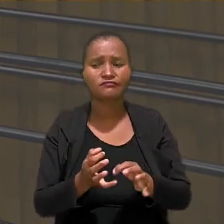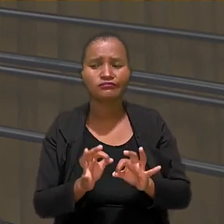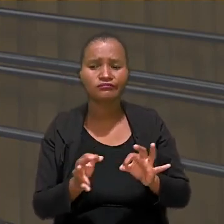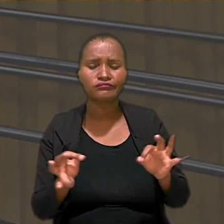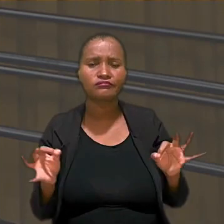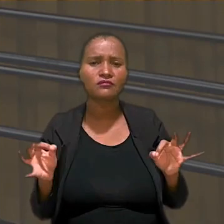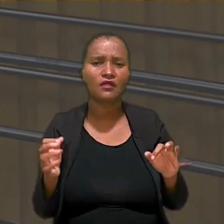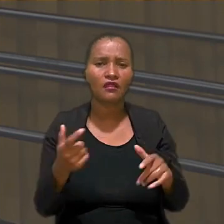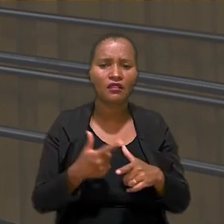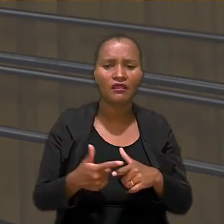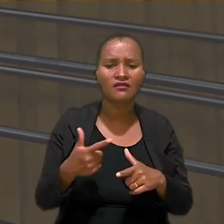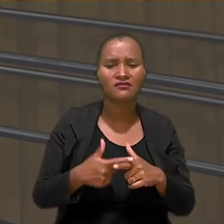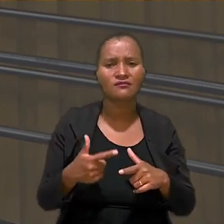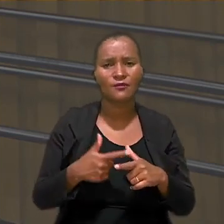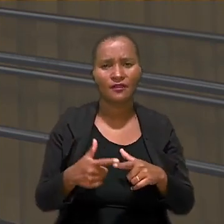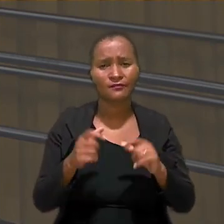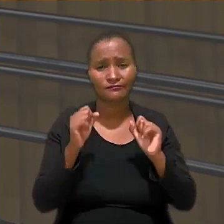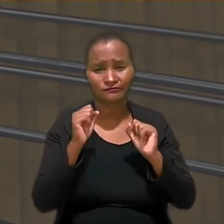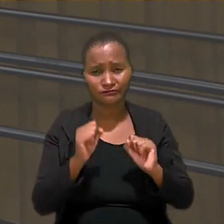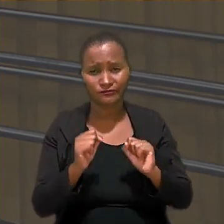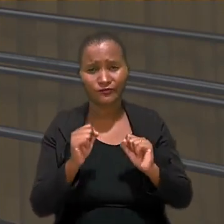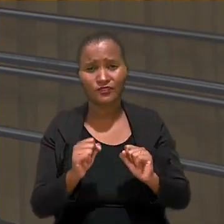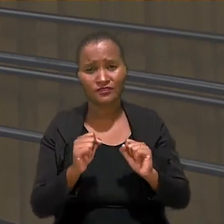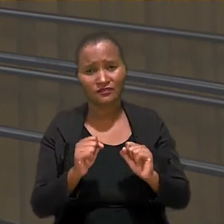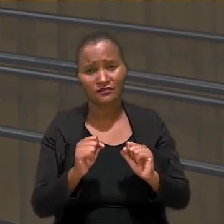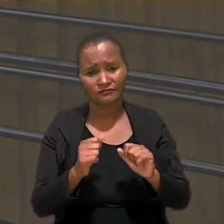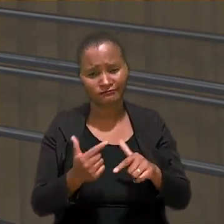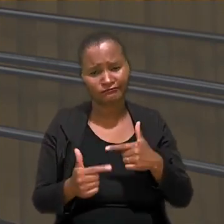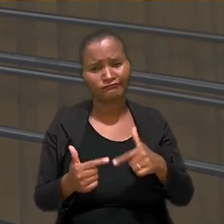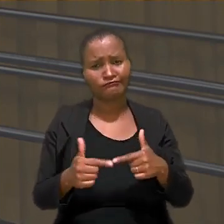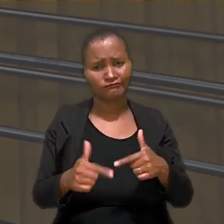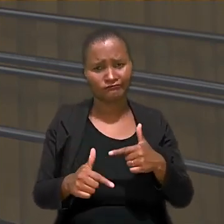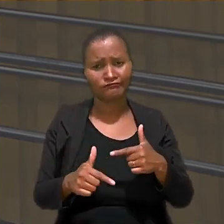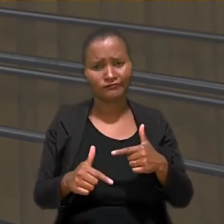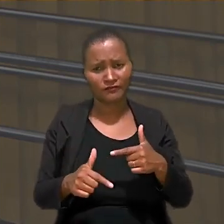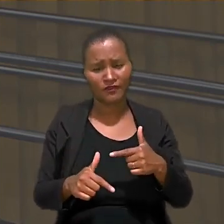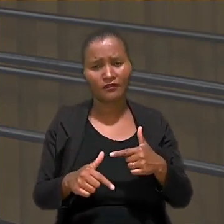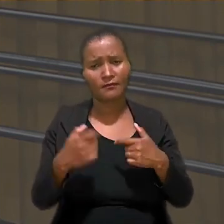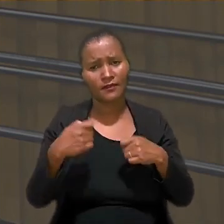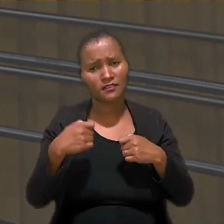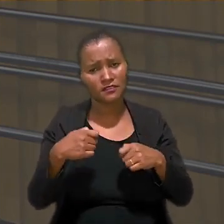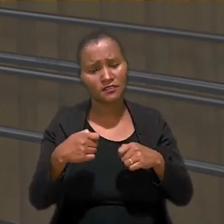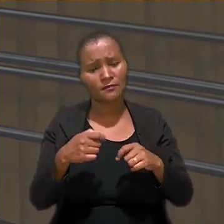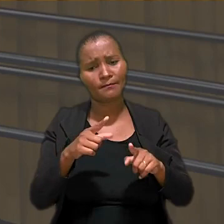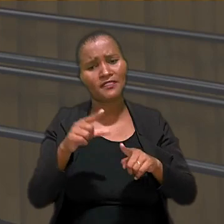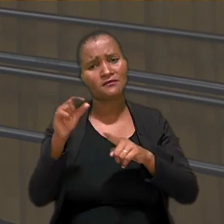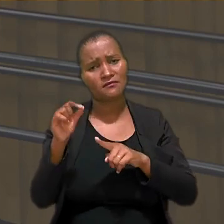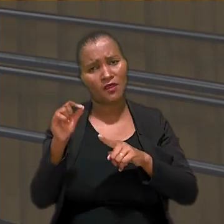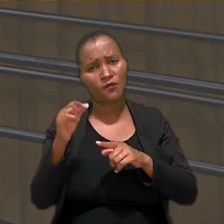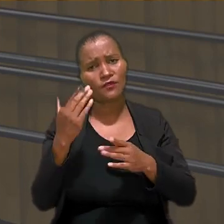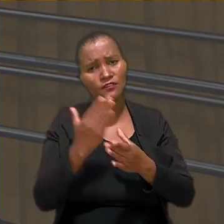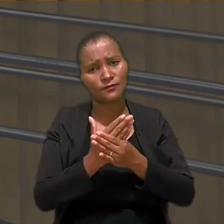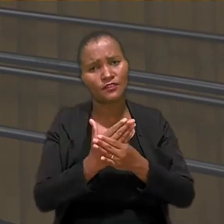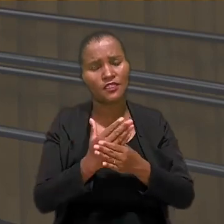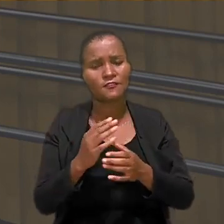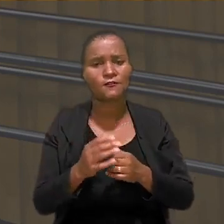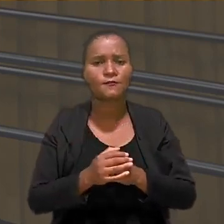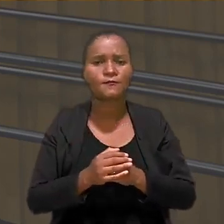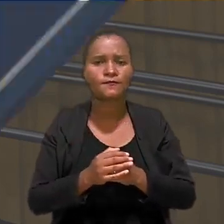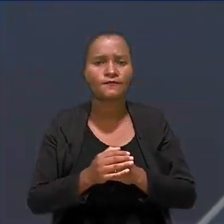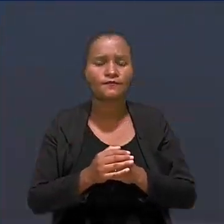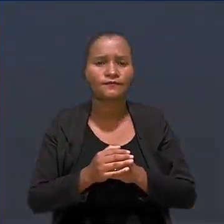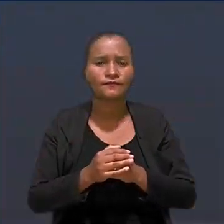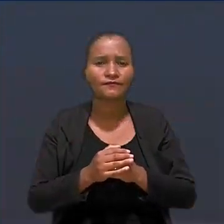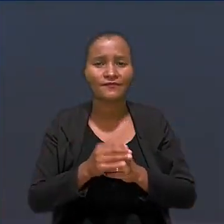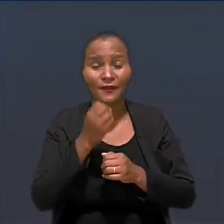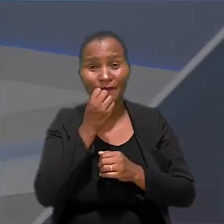o tamanho desse problema e possamos reagir à altura. Nós precisamos dar prioridade a esses processos.